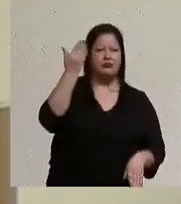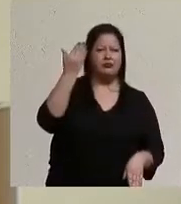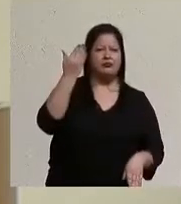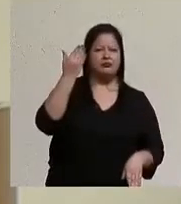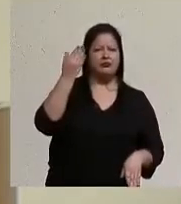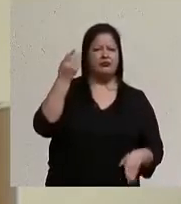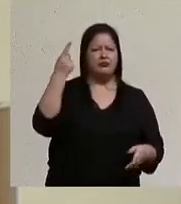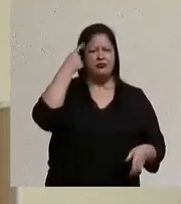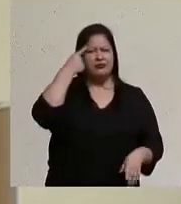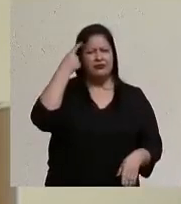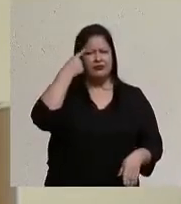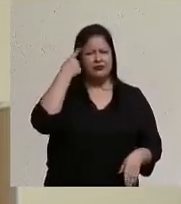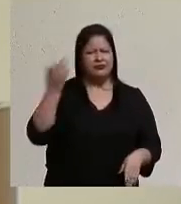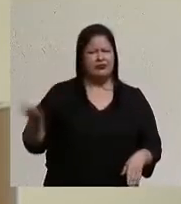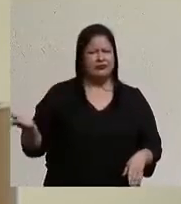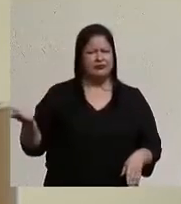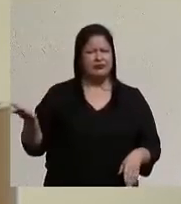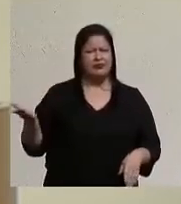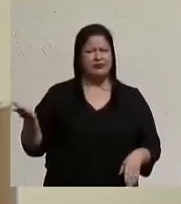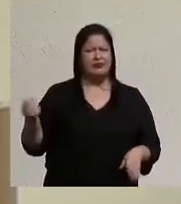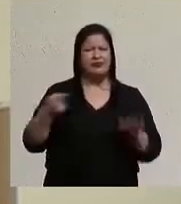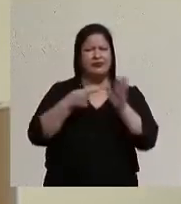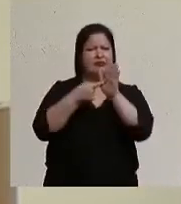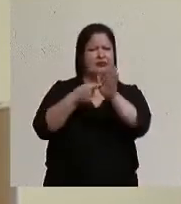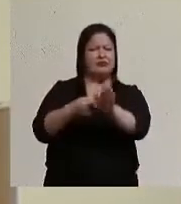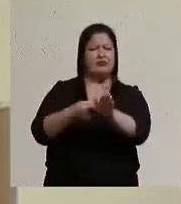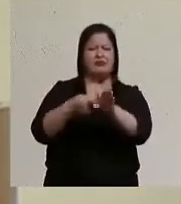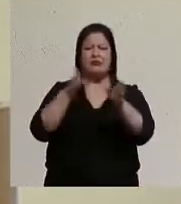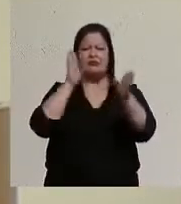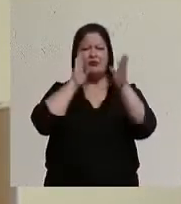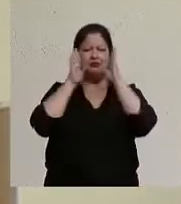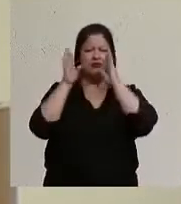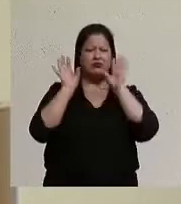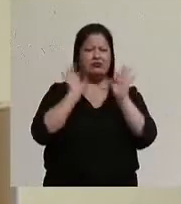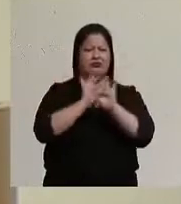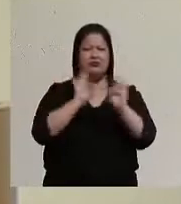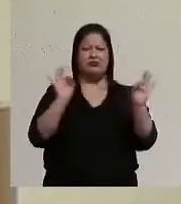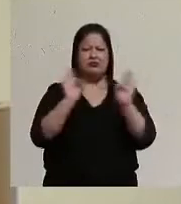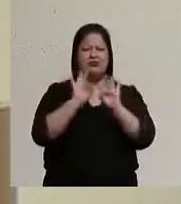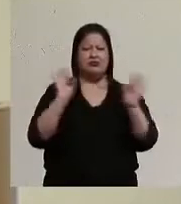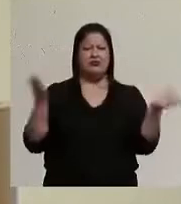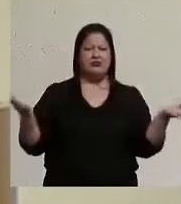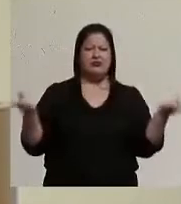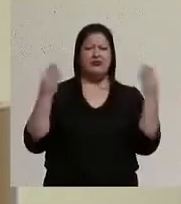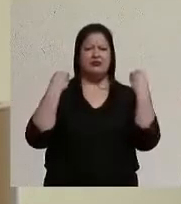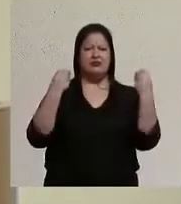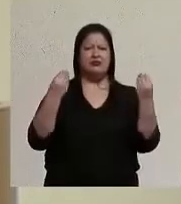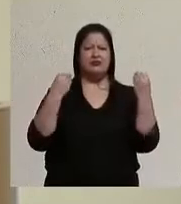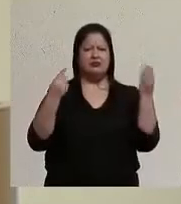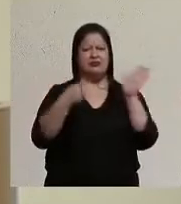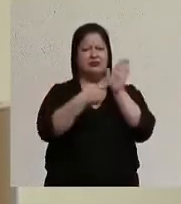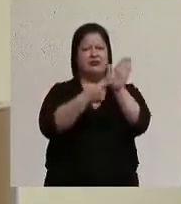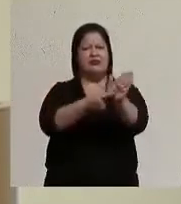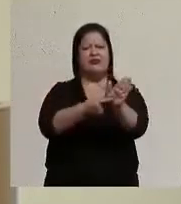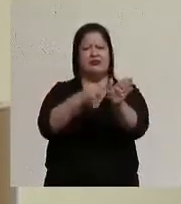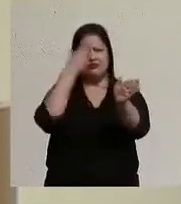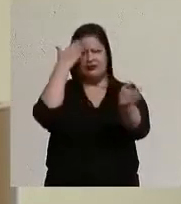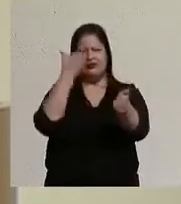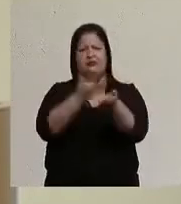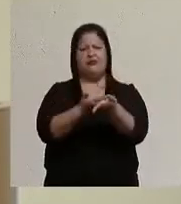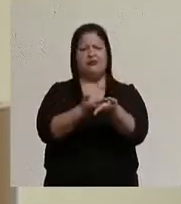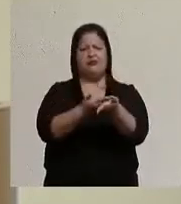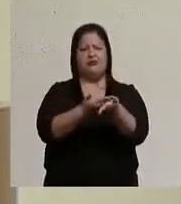batido o engraçado que não se manifestou em rede social parece que é conivente com esse aqui ó